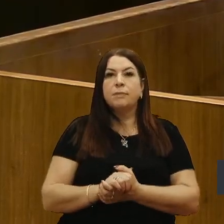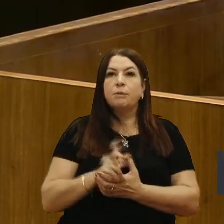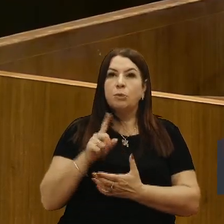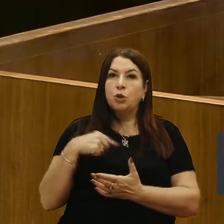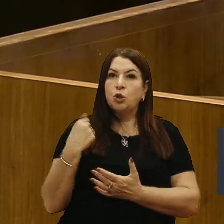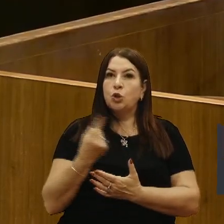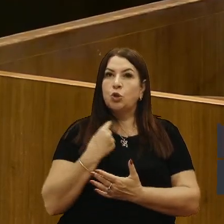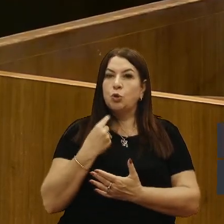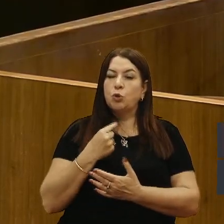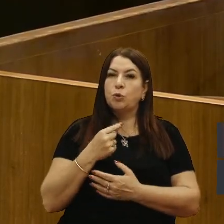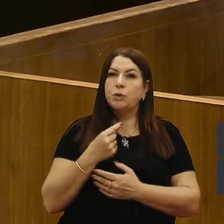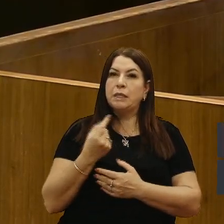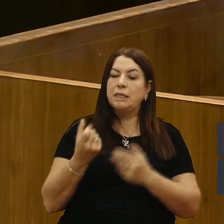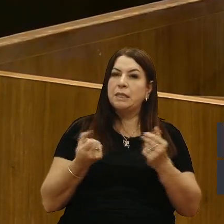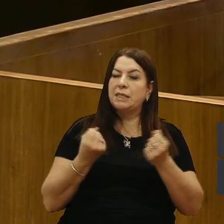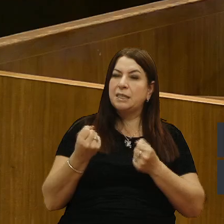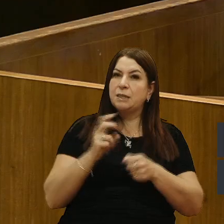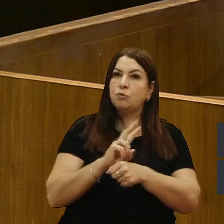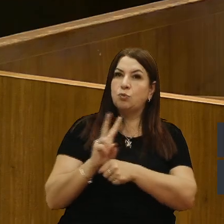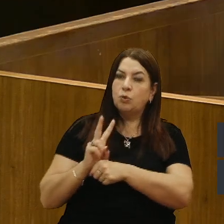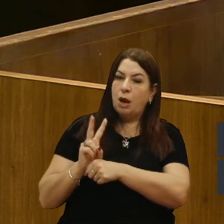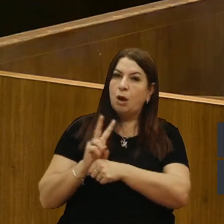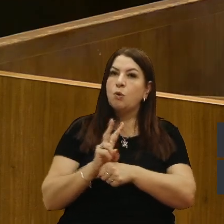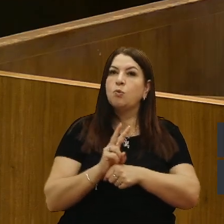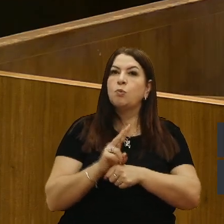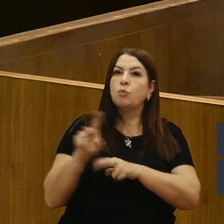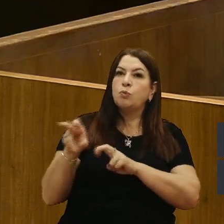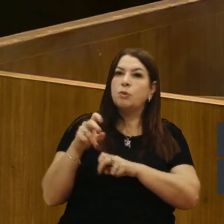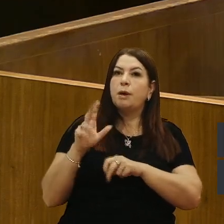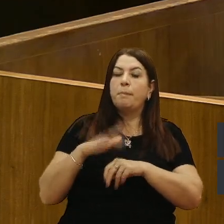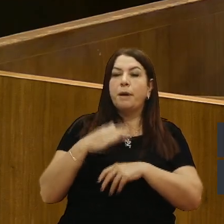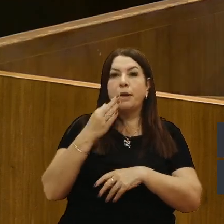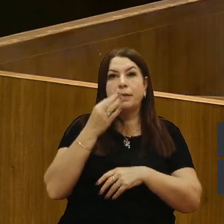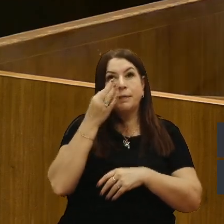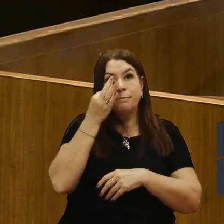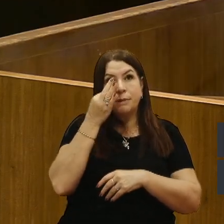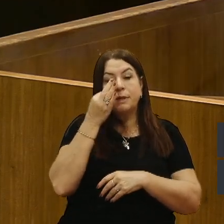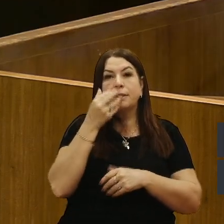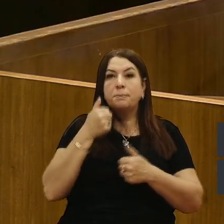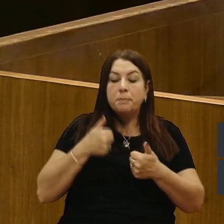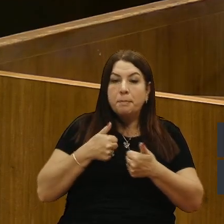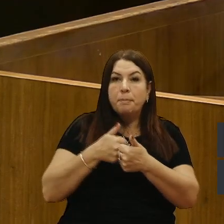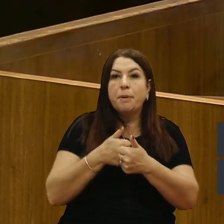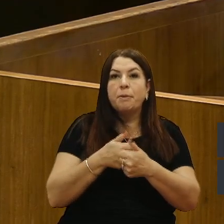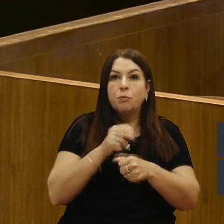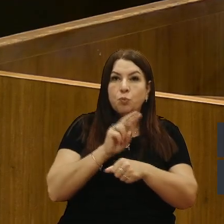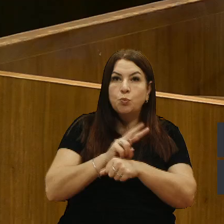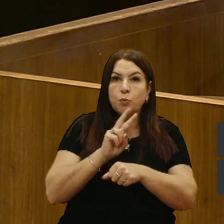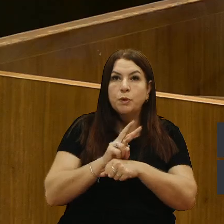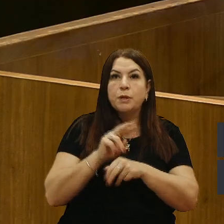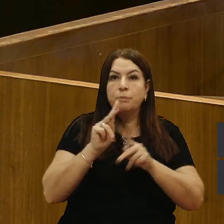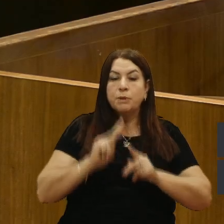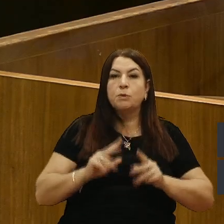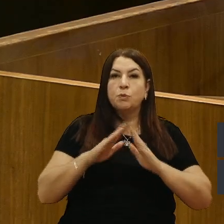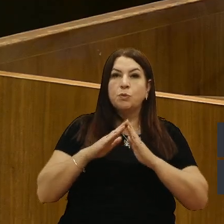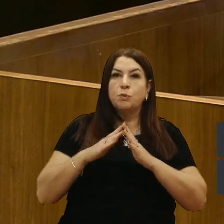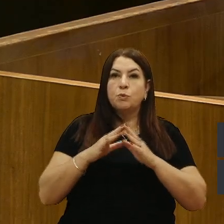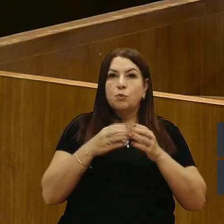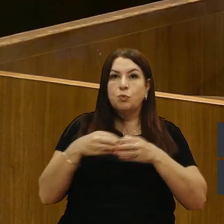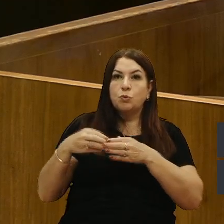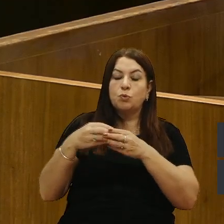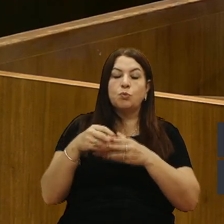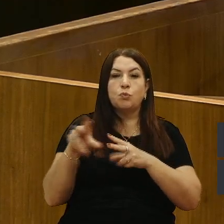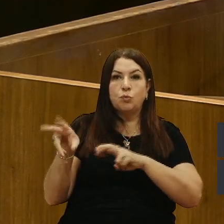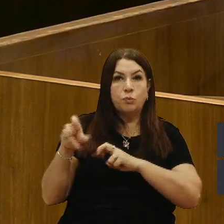nós, essa patrulha rural, ela significa mais presença, proximidade e proteção para os moradores e turistas do